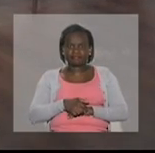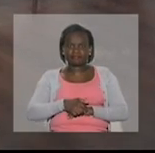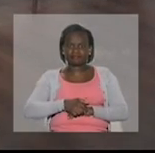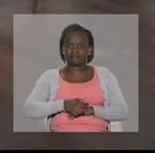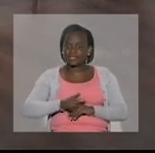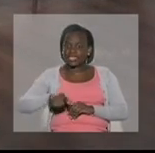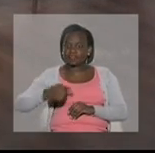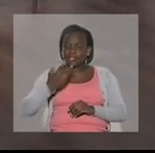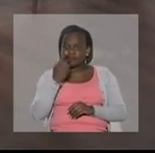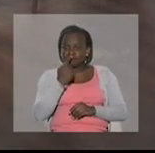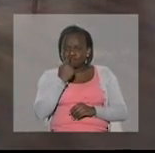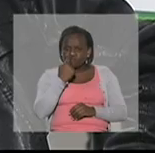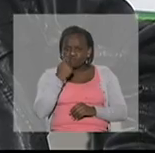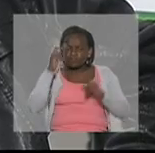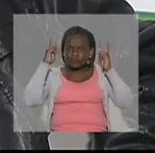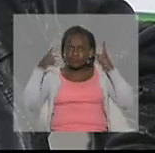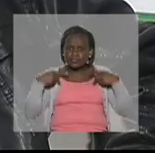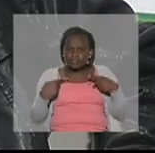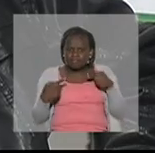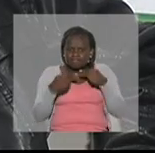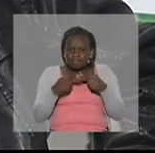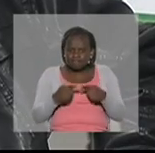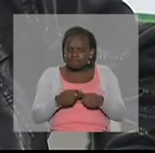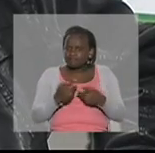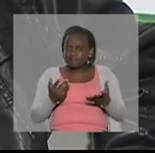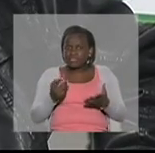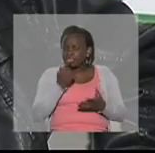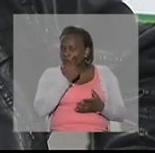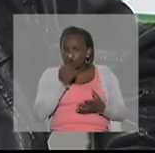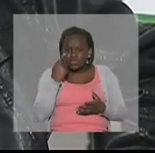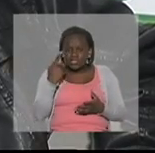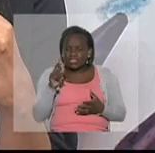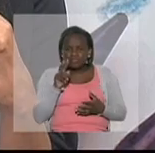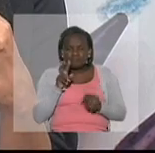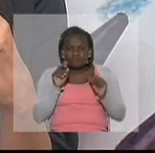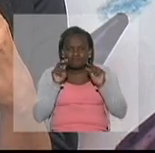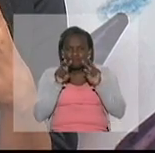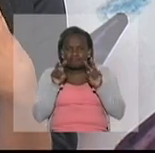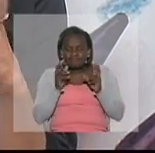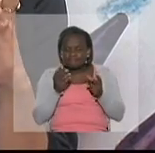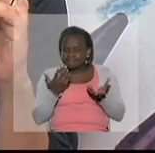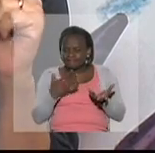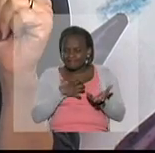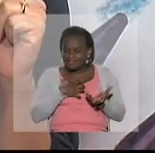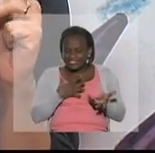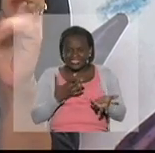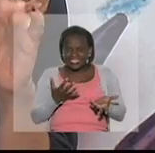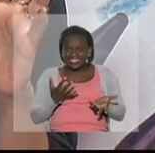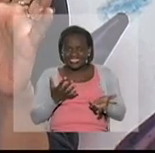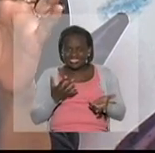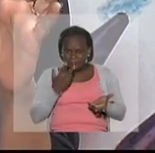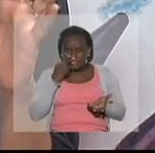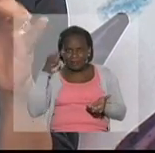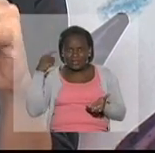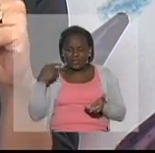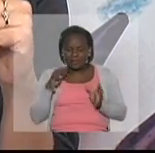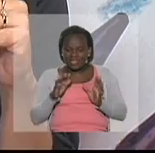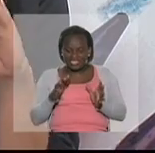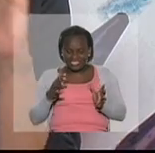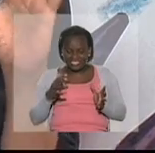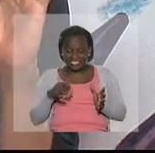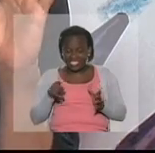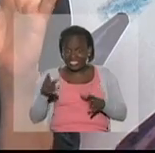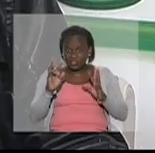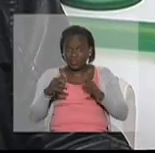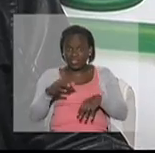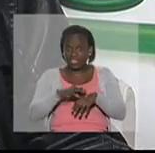incrível, né? E é Incrível. muito Eles se curioso. identificam com o ser humano de alguma forma. E aquele olhinho deles, assim, sei lá, meio loucura, mas assim...